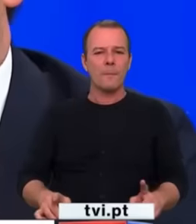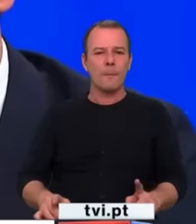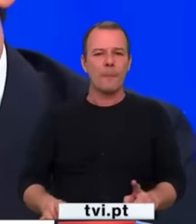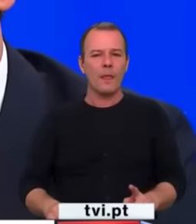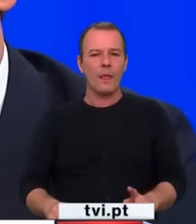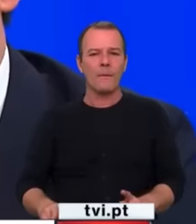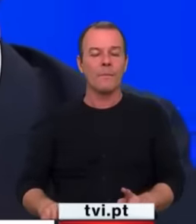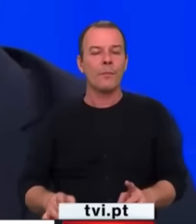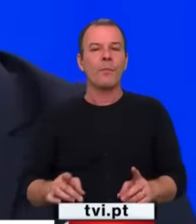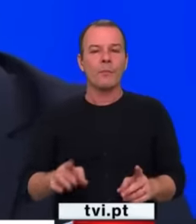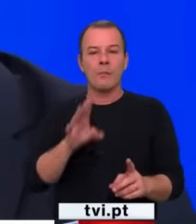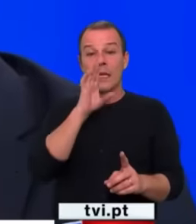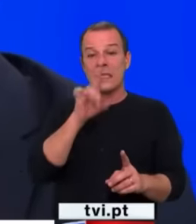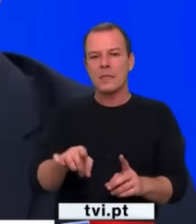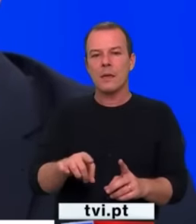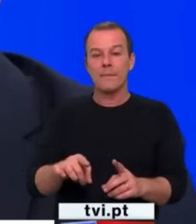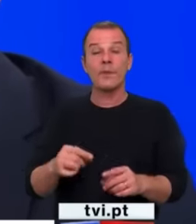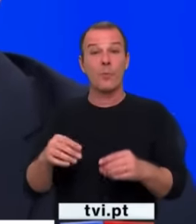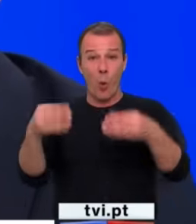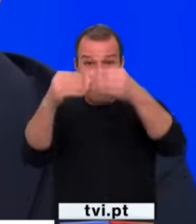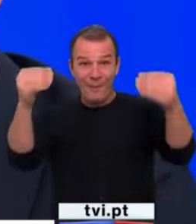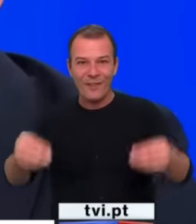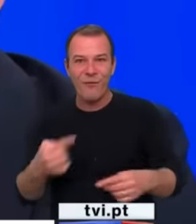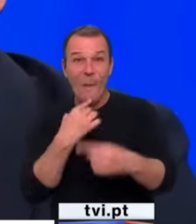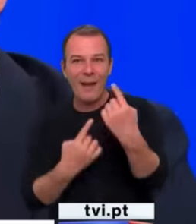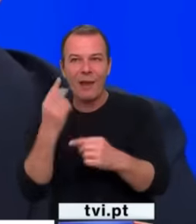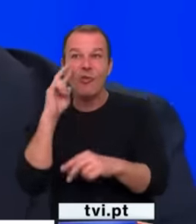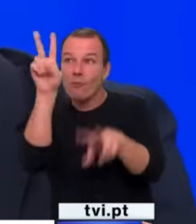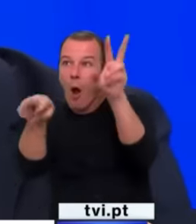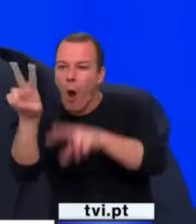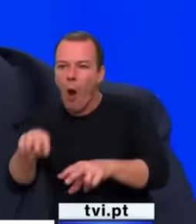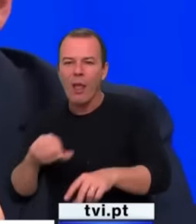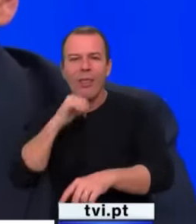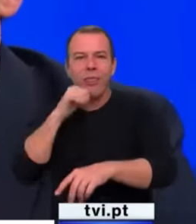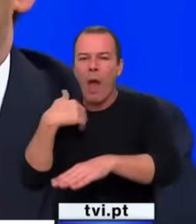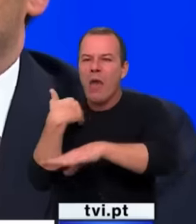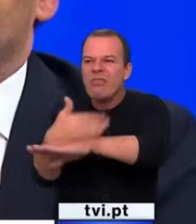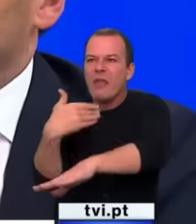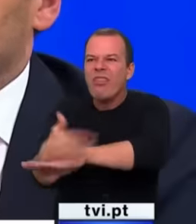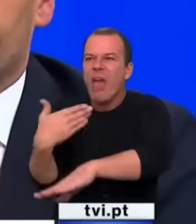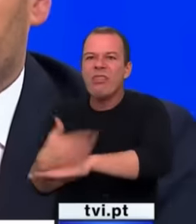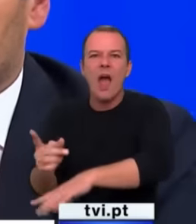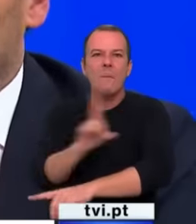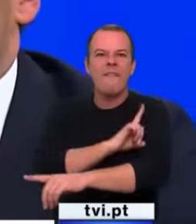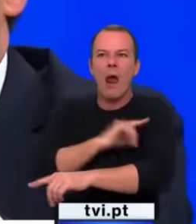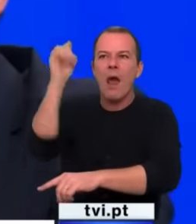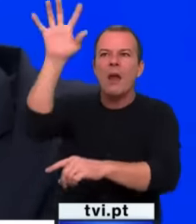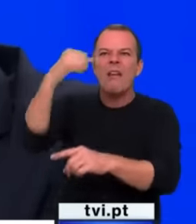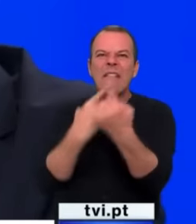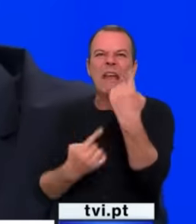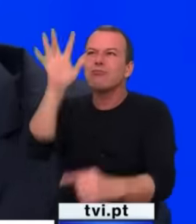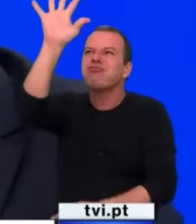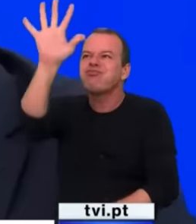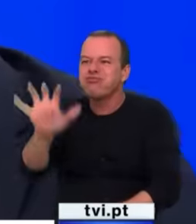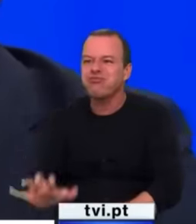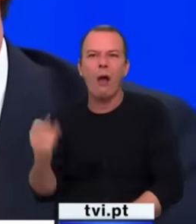privado. Vai resolver. Porque se for ao portal privado de queixas, Ventura, metade das queixas é com atrasos no privado. Essa é uma ilusão. É enganar as pessoas. Isso é o que vocês fizeram